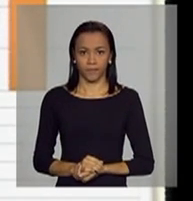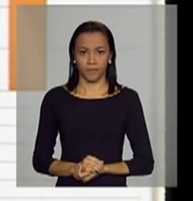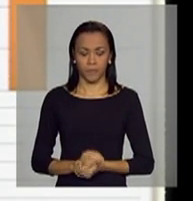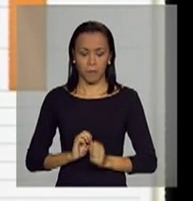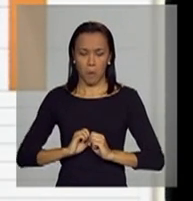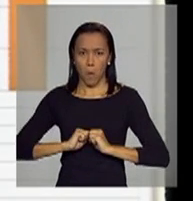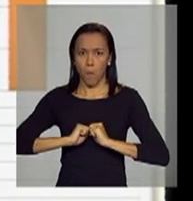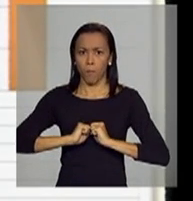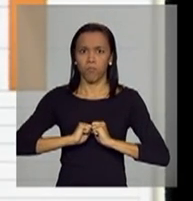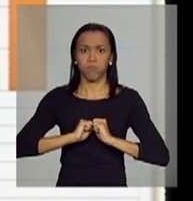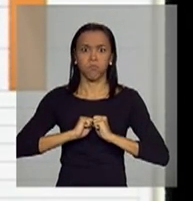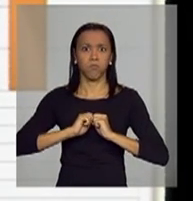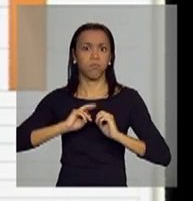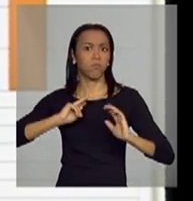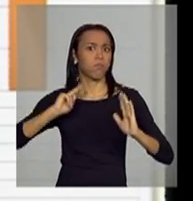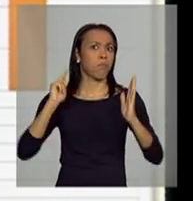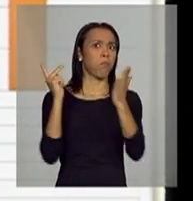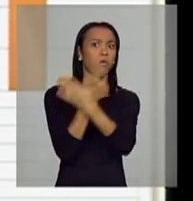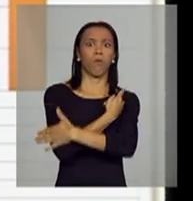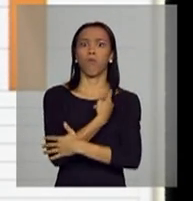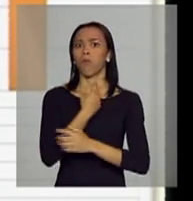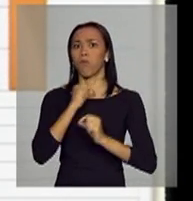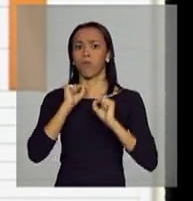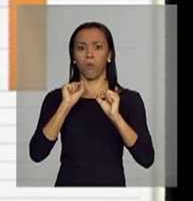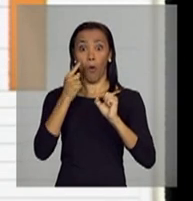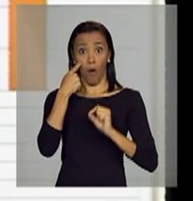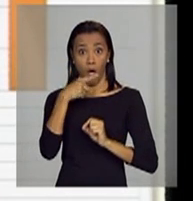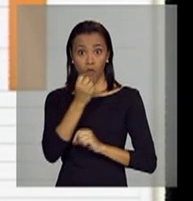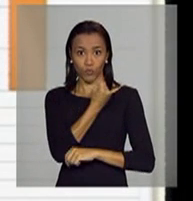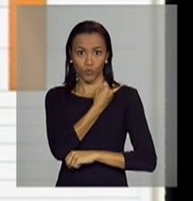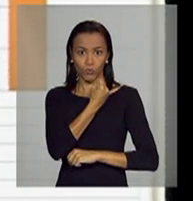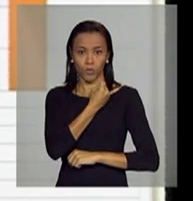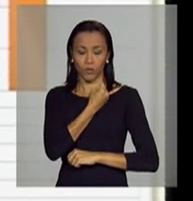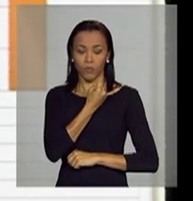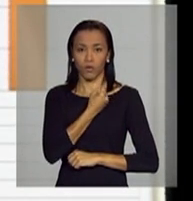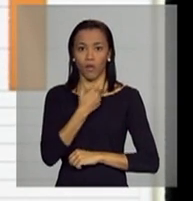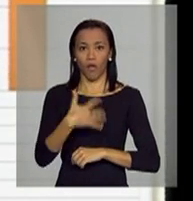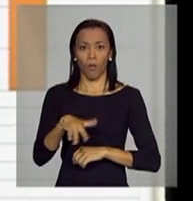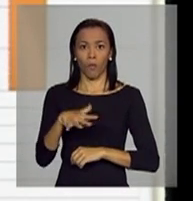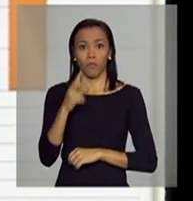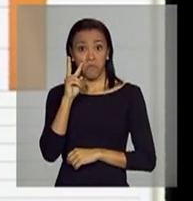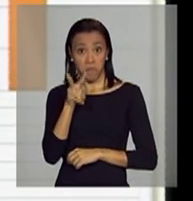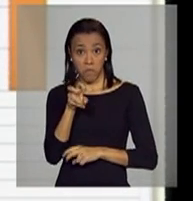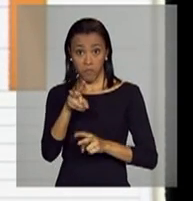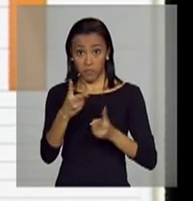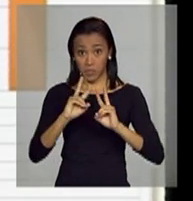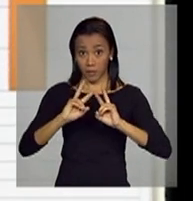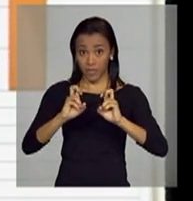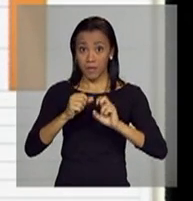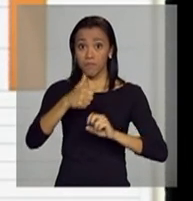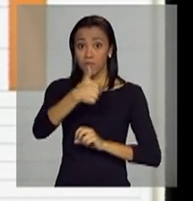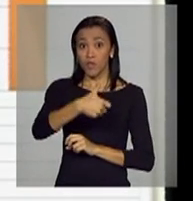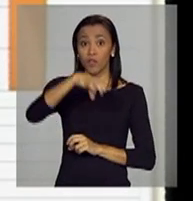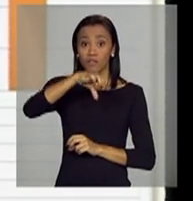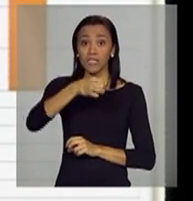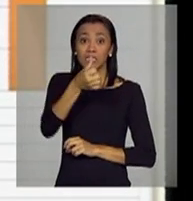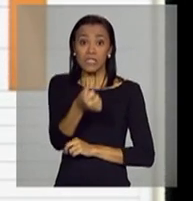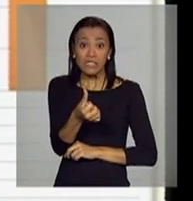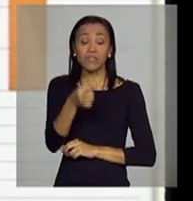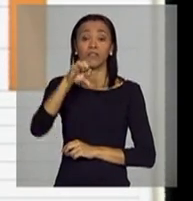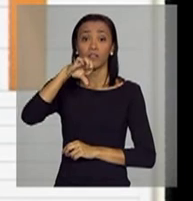Explodiu. Tá? Então, o que vai acontecer é o seguinte, olha o número. Né? Reparem, isso em